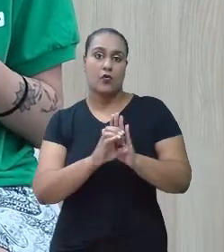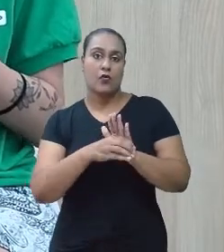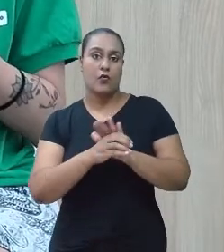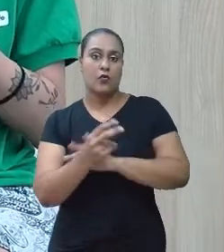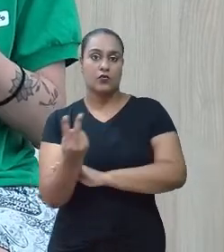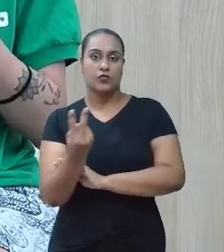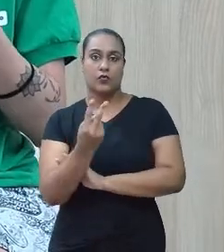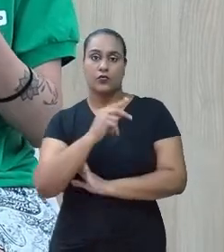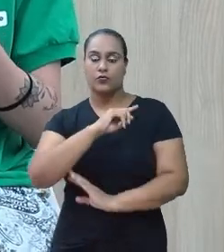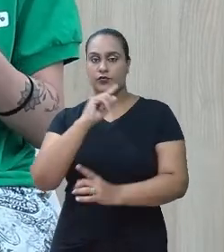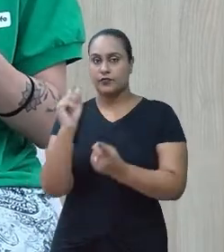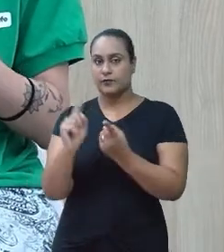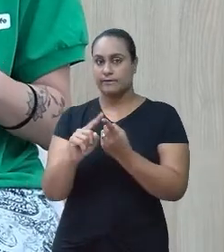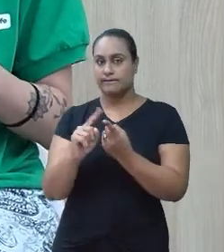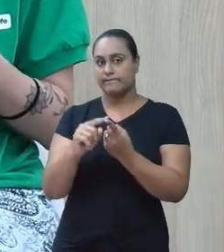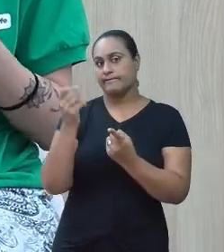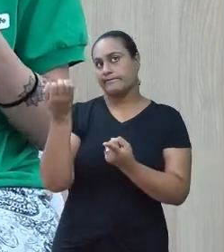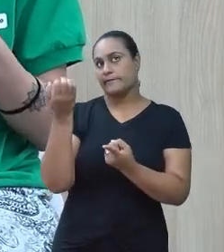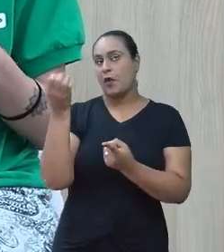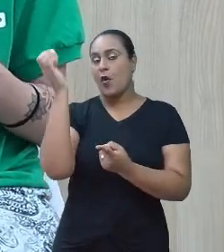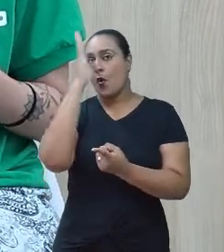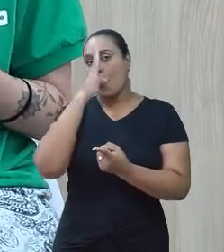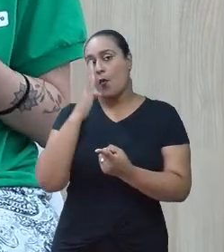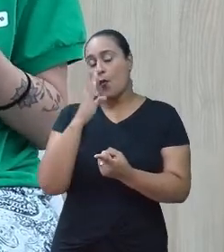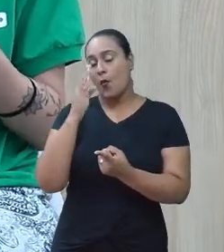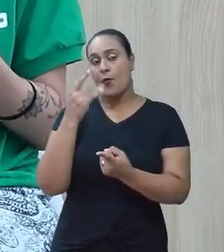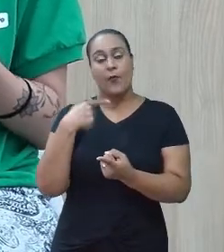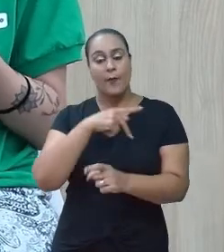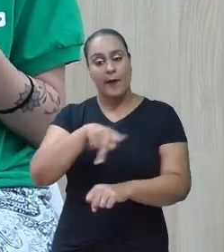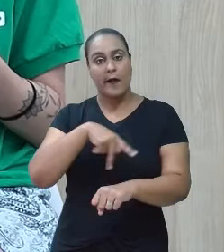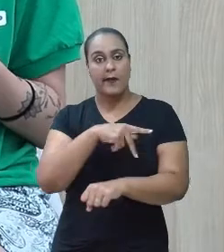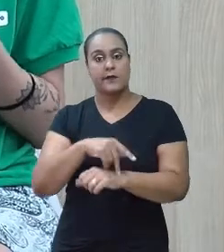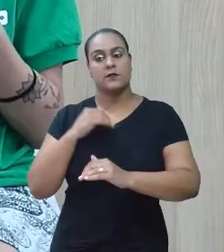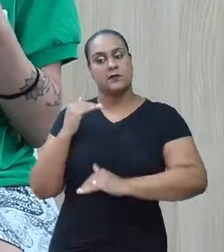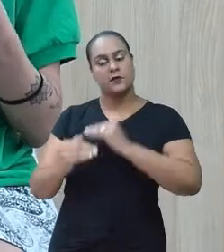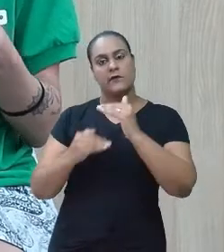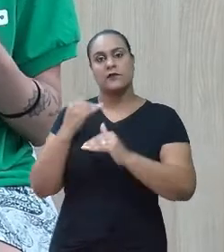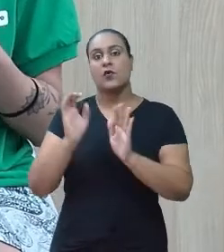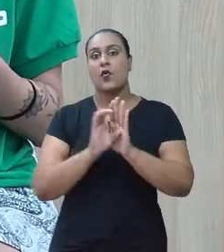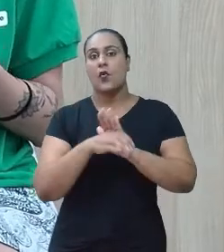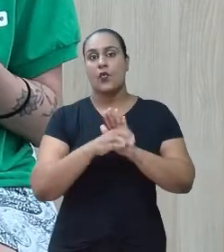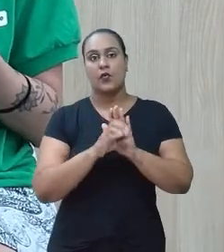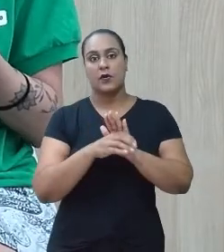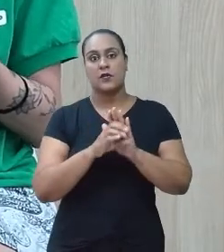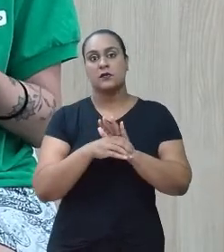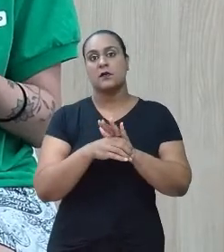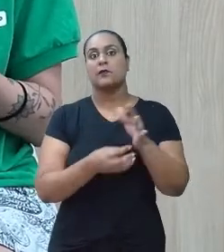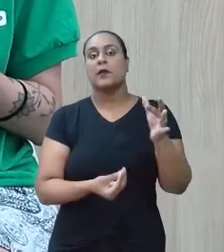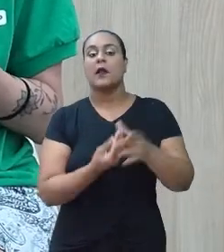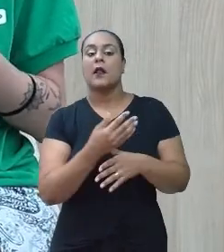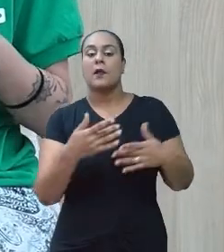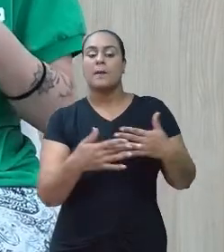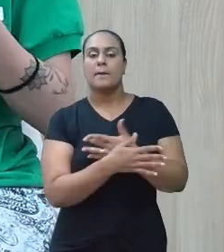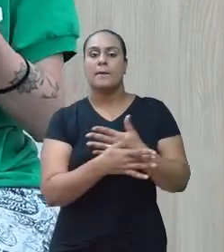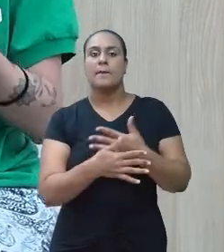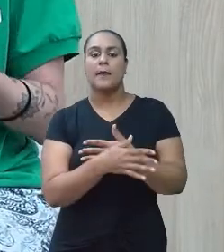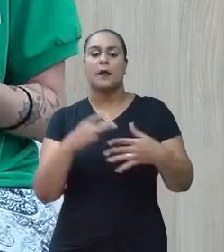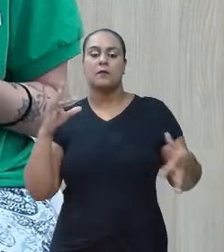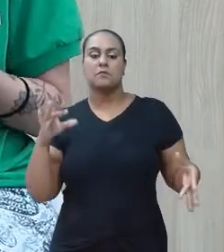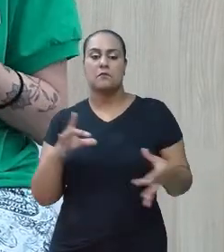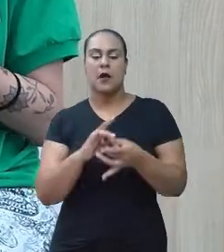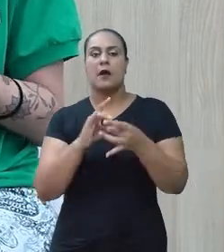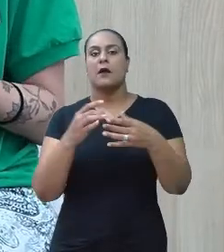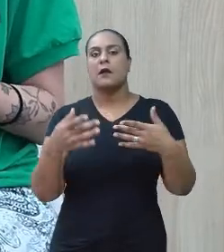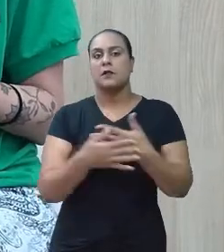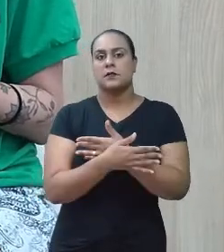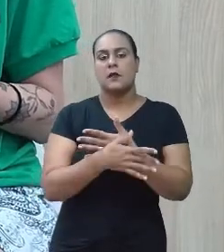utiliza. Para os países desenvolvidos, a gente utiliza o conceito de urbanização integrada, quando essas cidades,